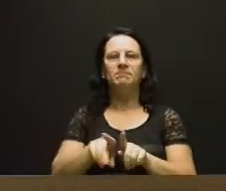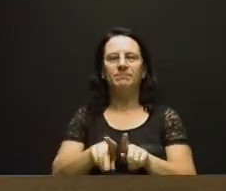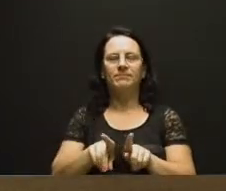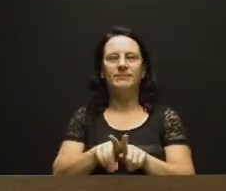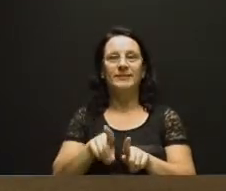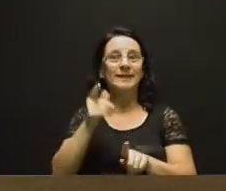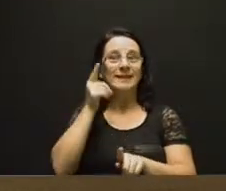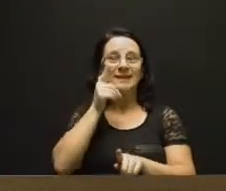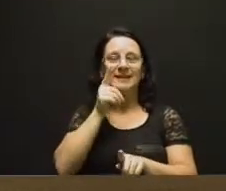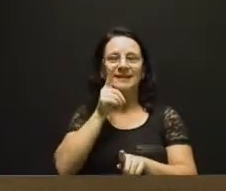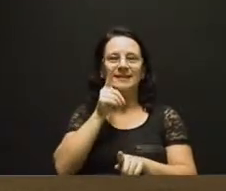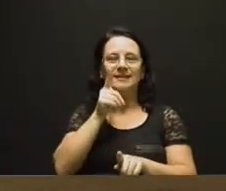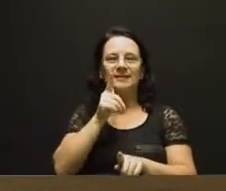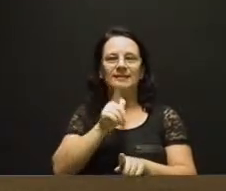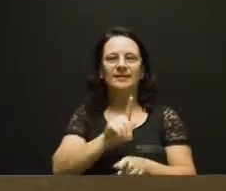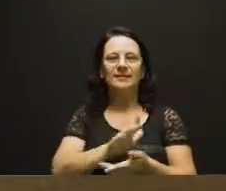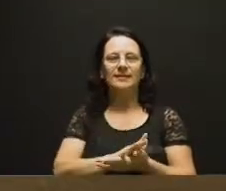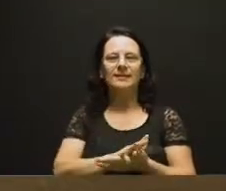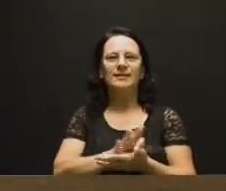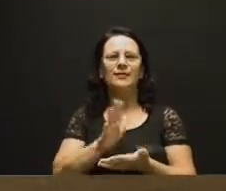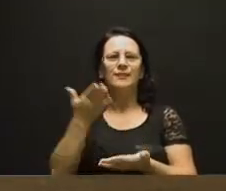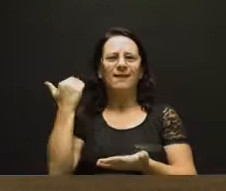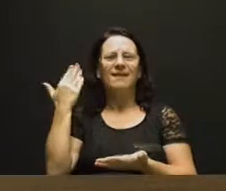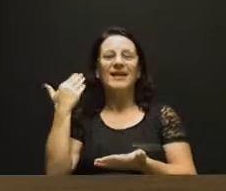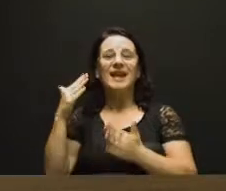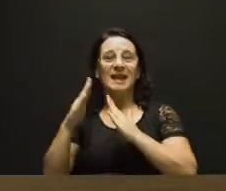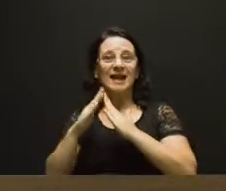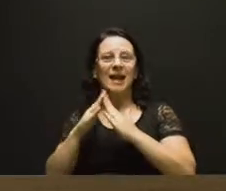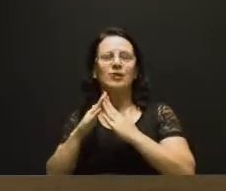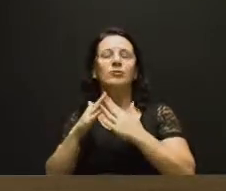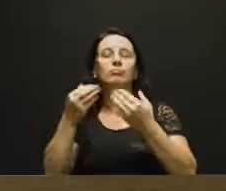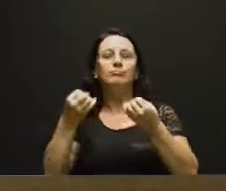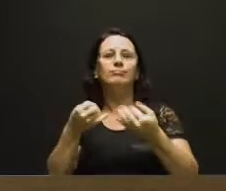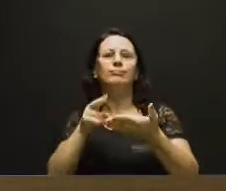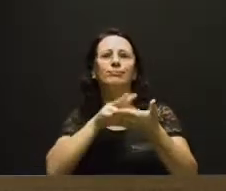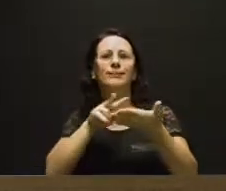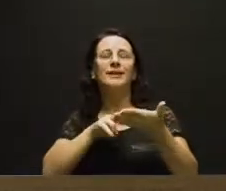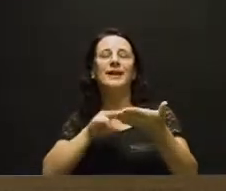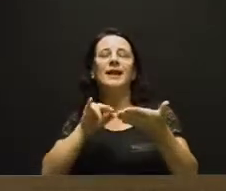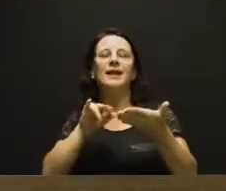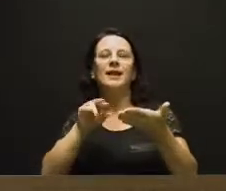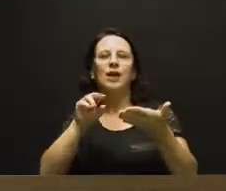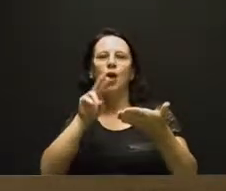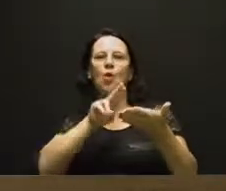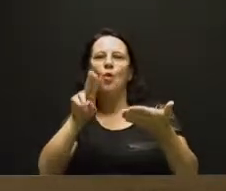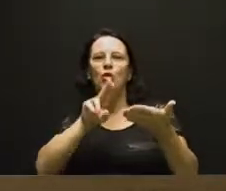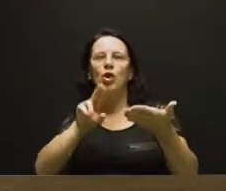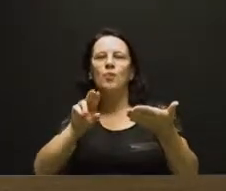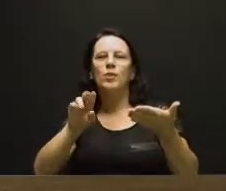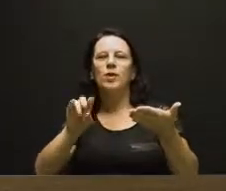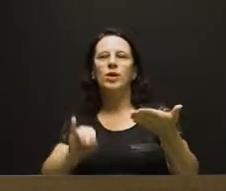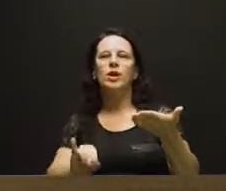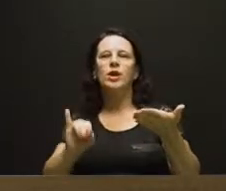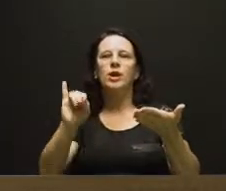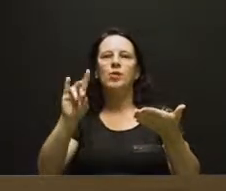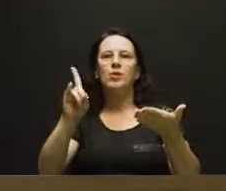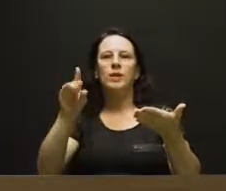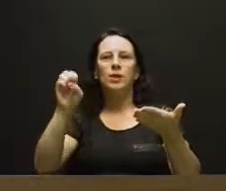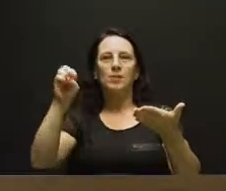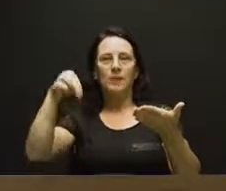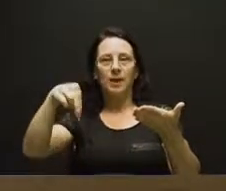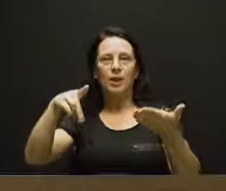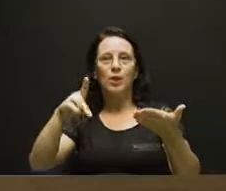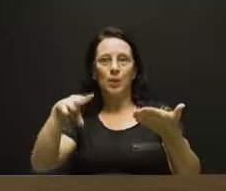consigo já a pensar em casa mas está certinho e o de brando gostaria de agradecer pela